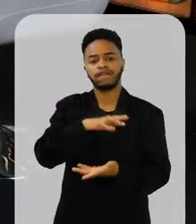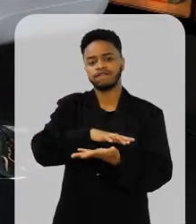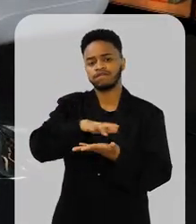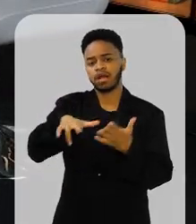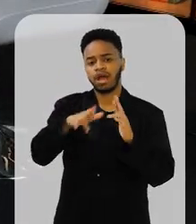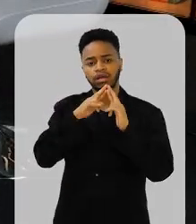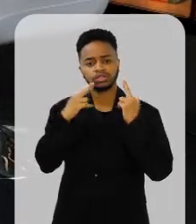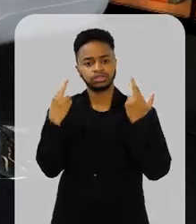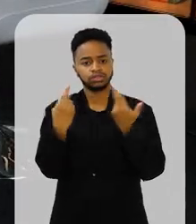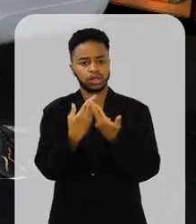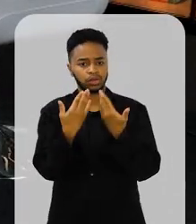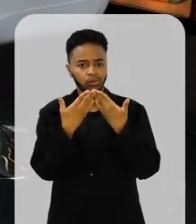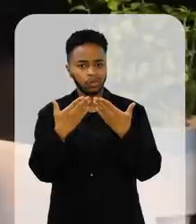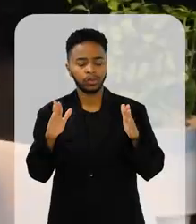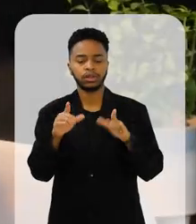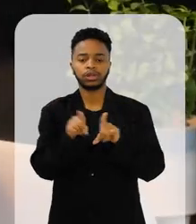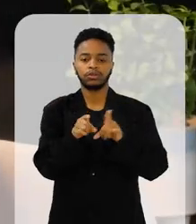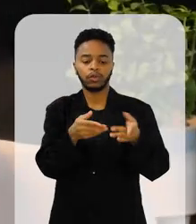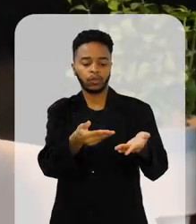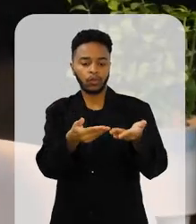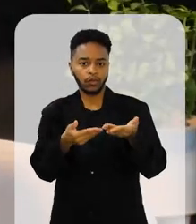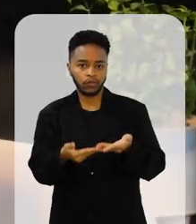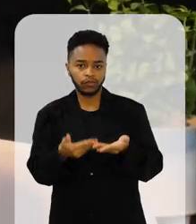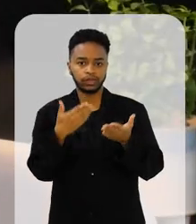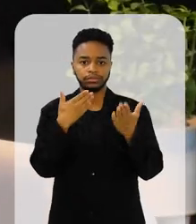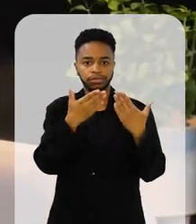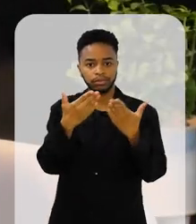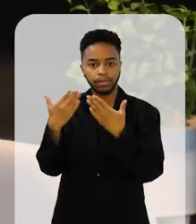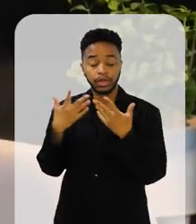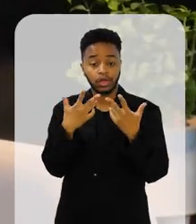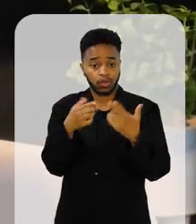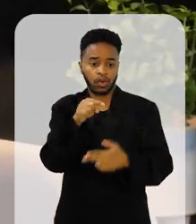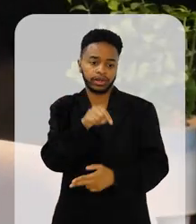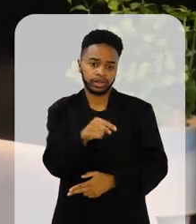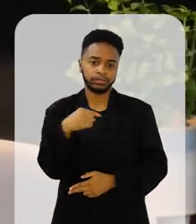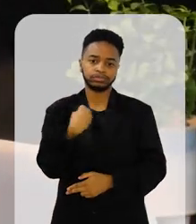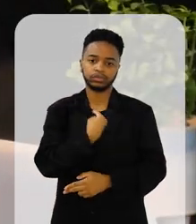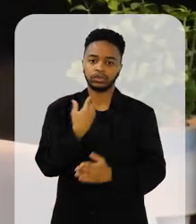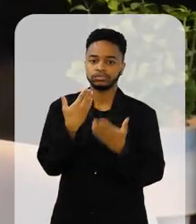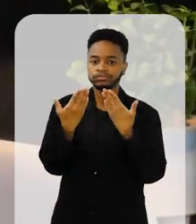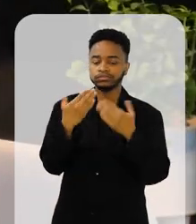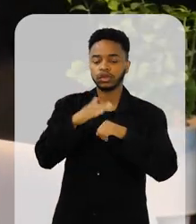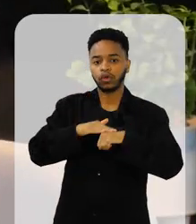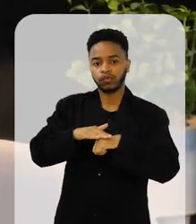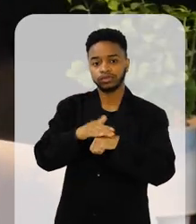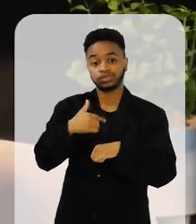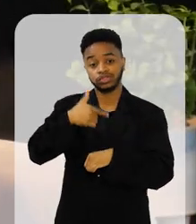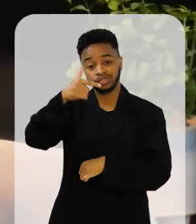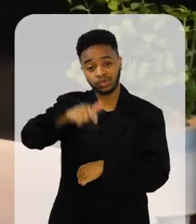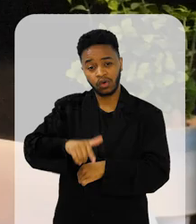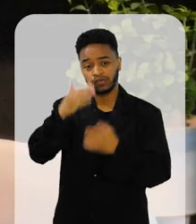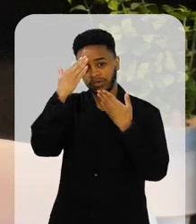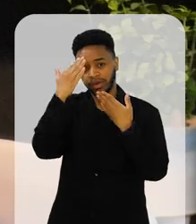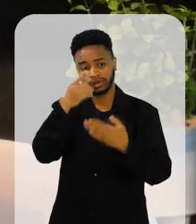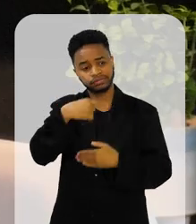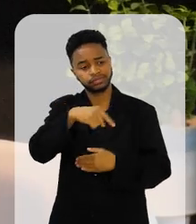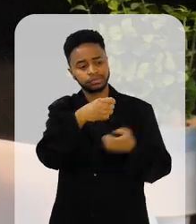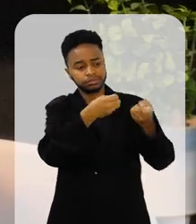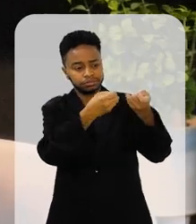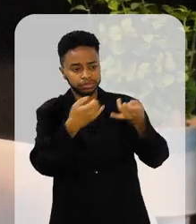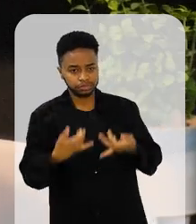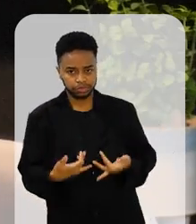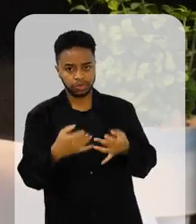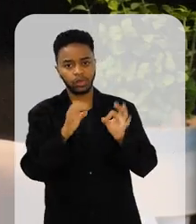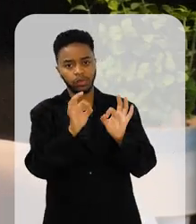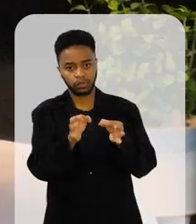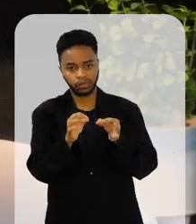várias audiências que escutam, como nós bem estamos falando. Agradeço mais uma vez todos os